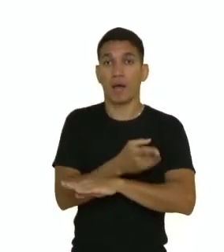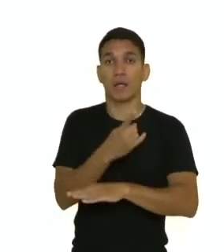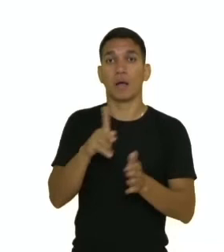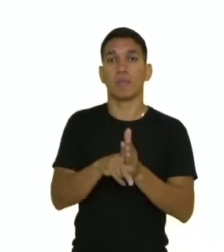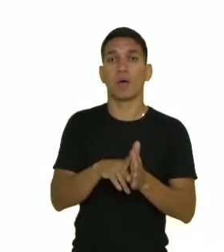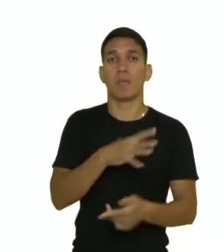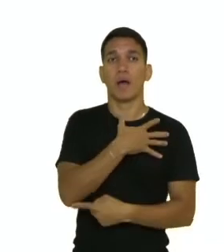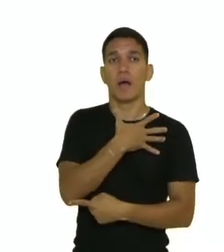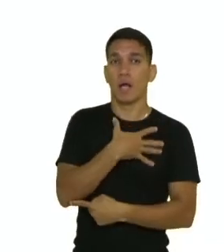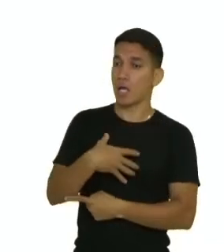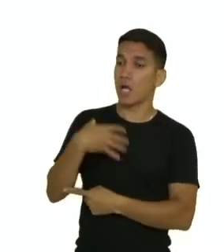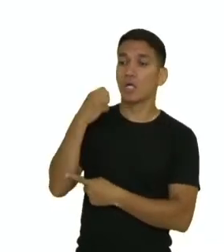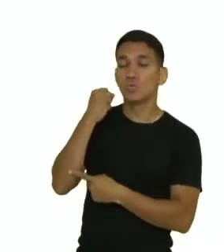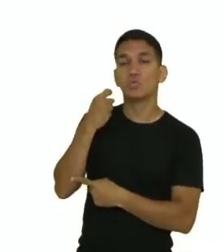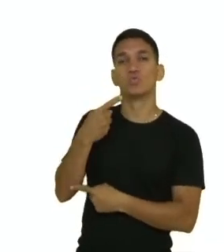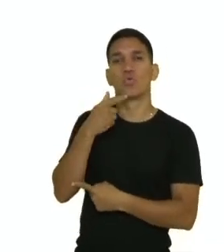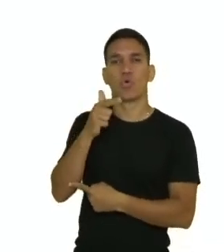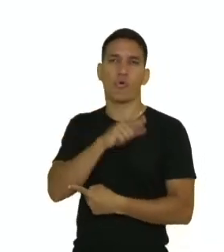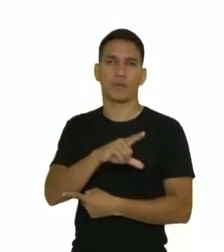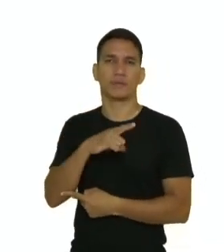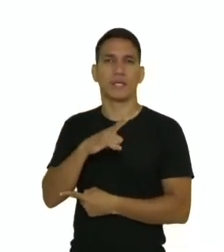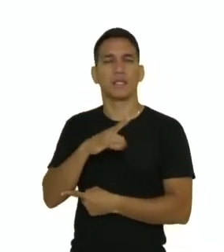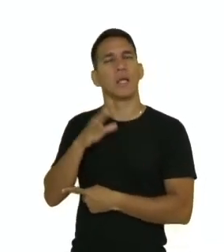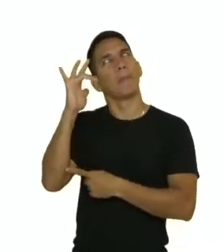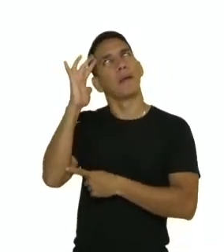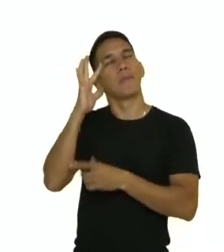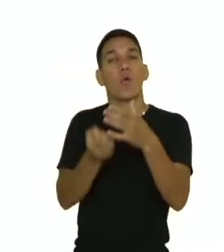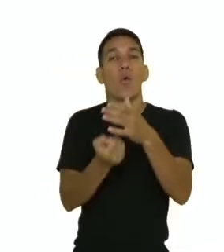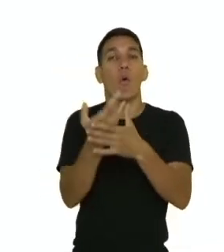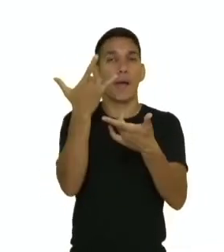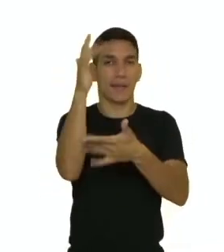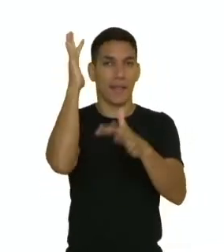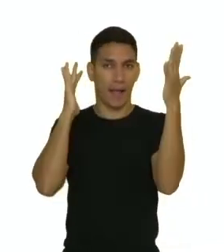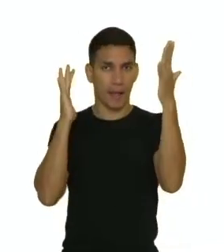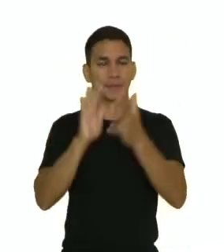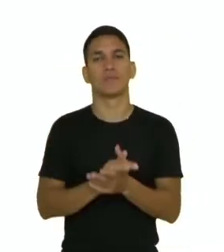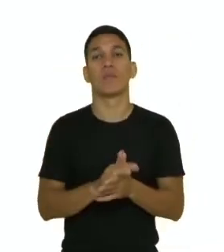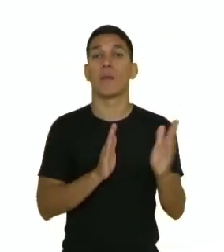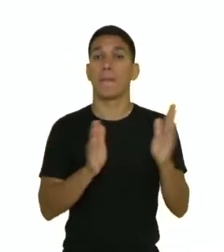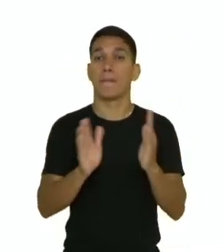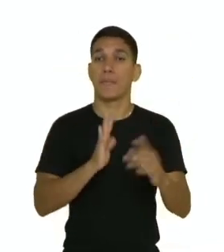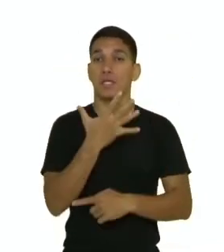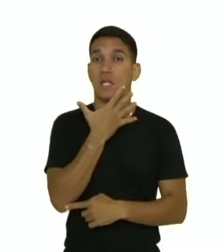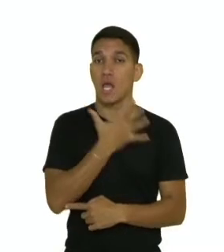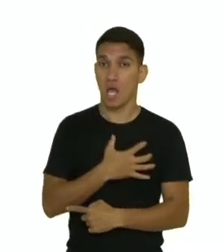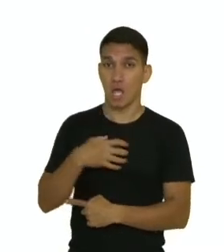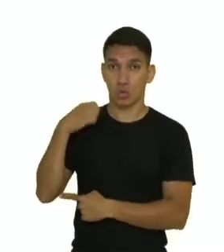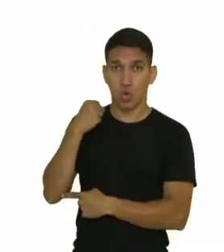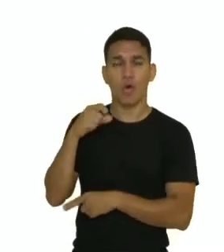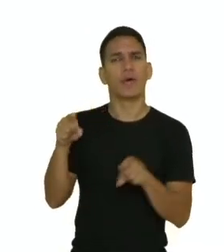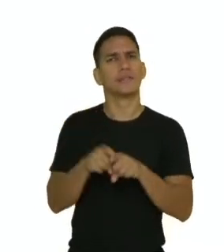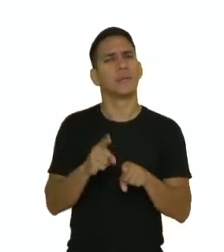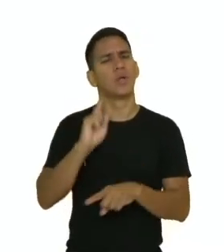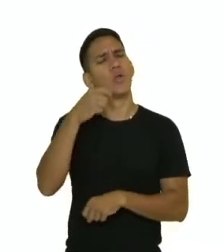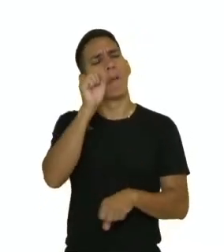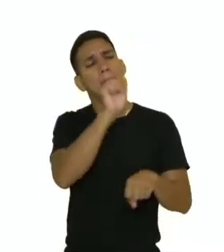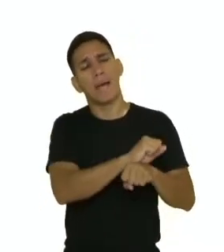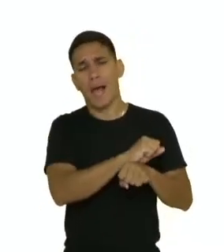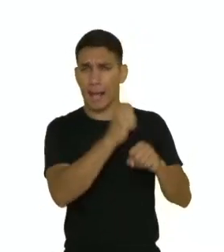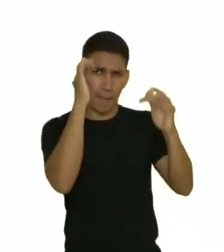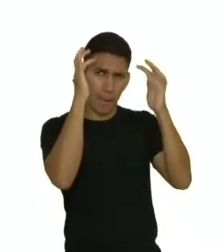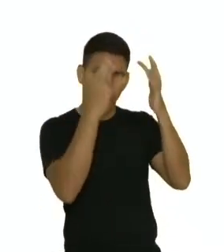gente está pensando na origem da natureza. A gente tem o período socrático, onde a gente para de pensar na origem